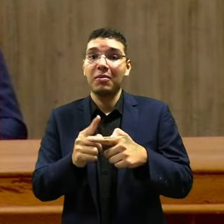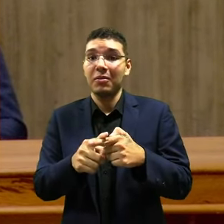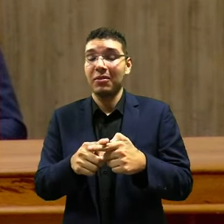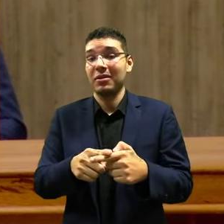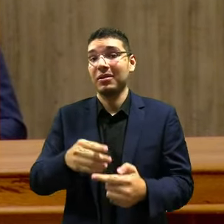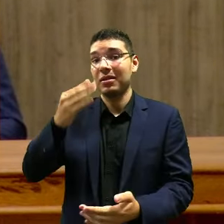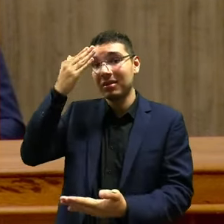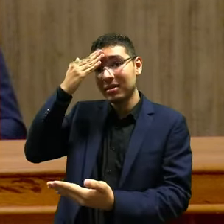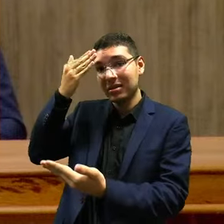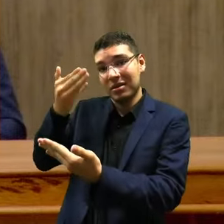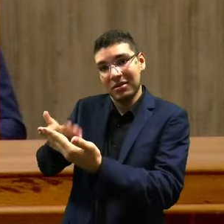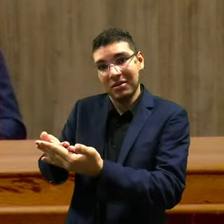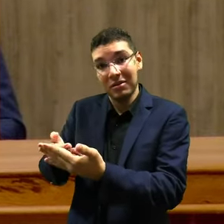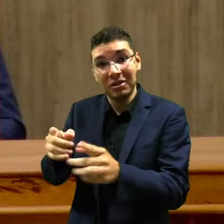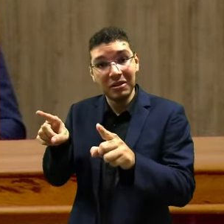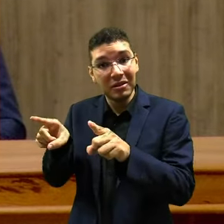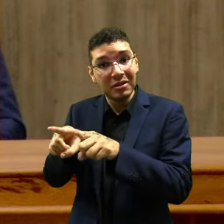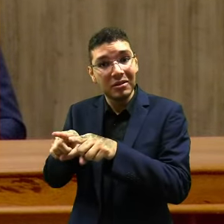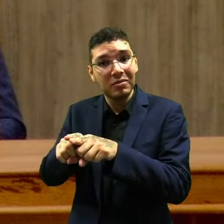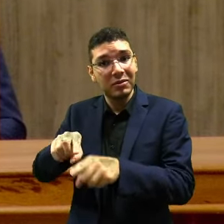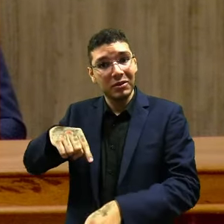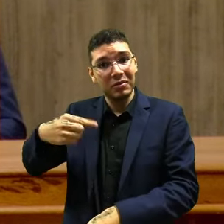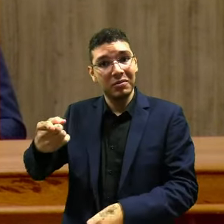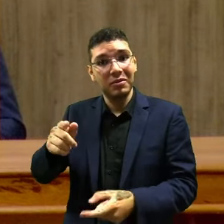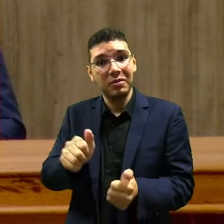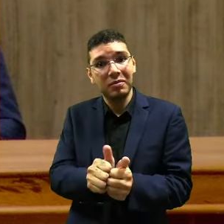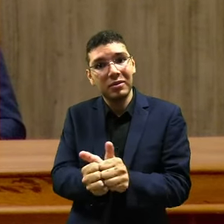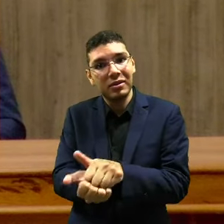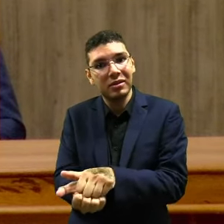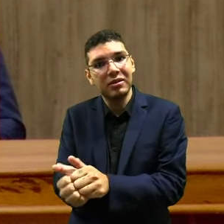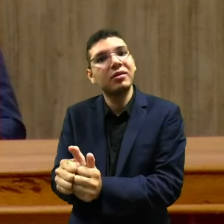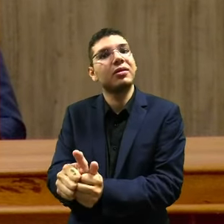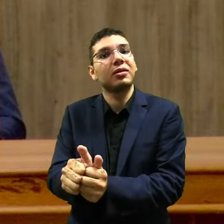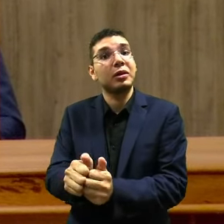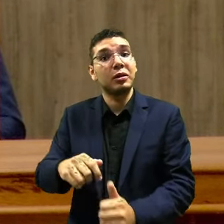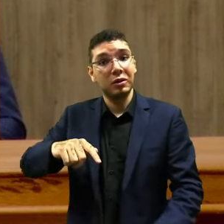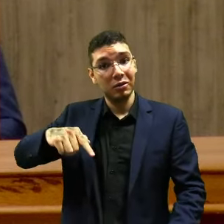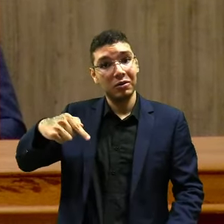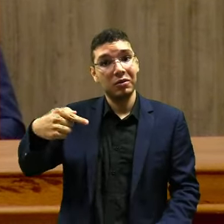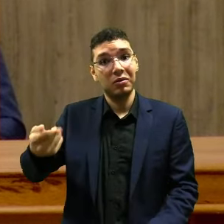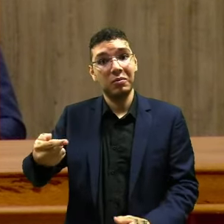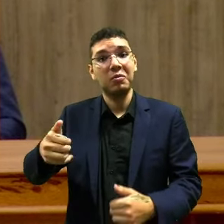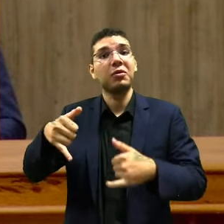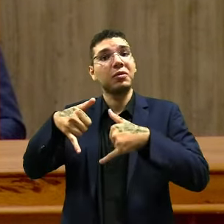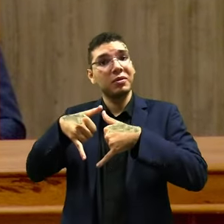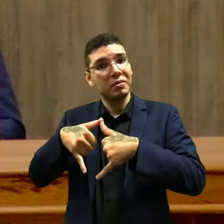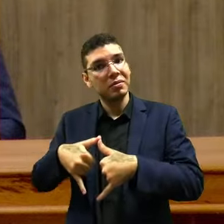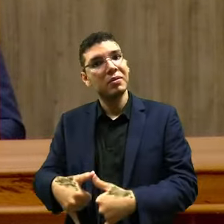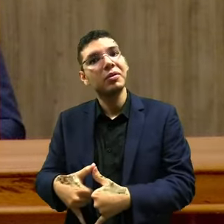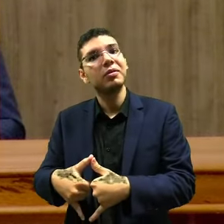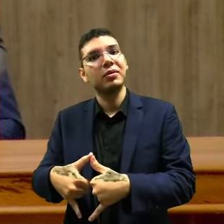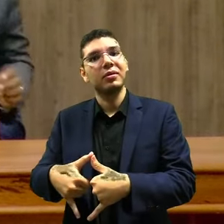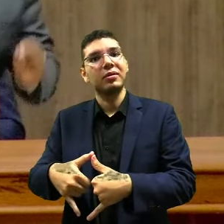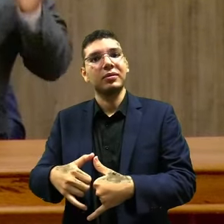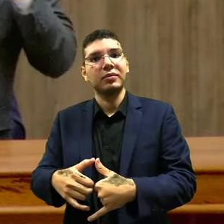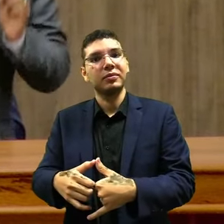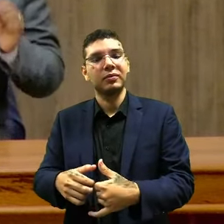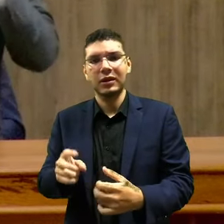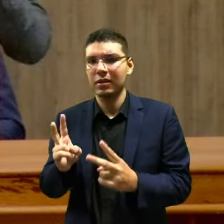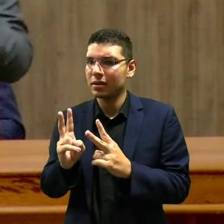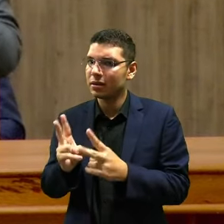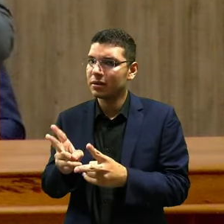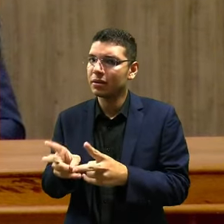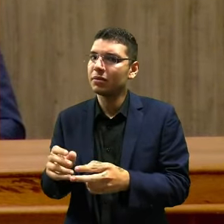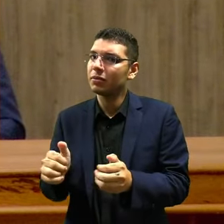quê batizado E ele via o quê e ele estava a atônito todo